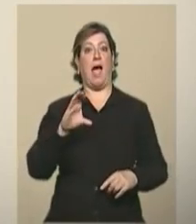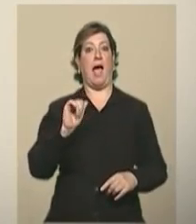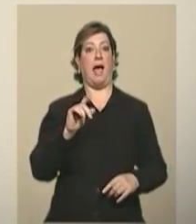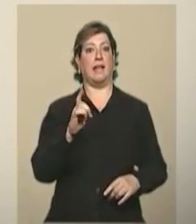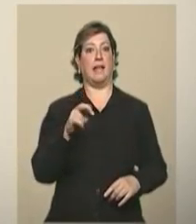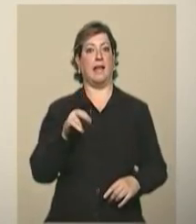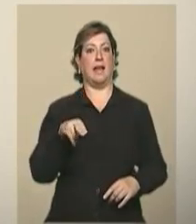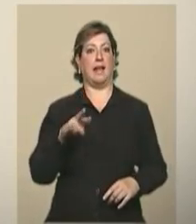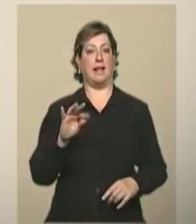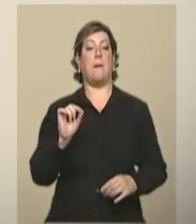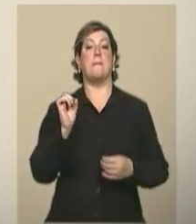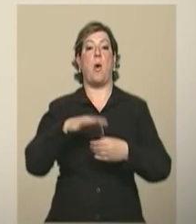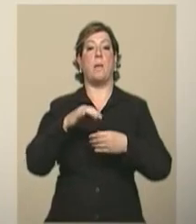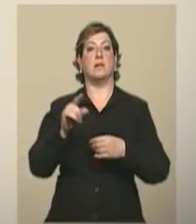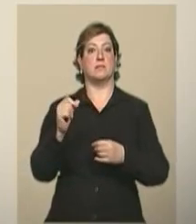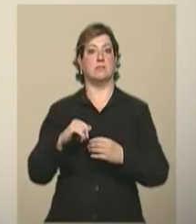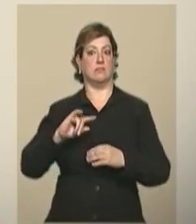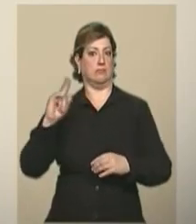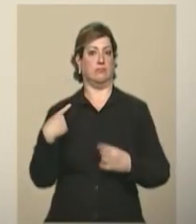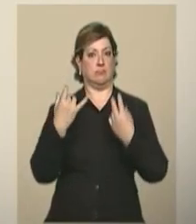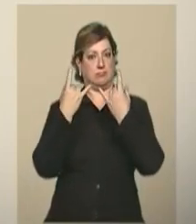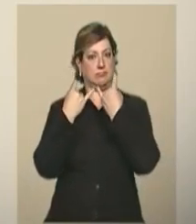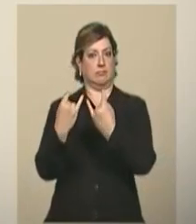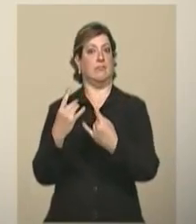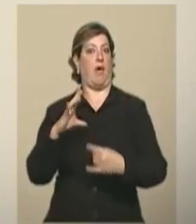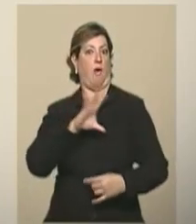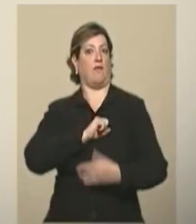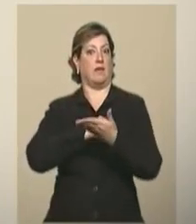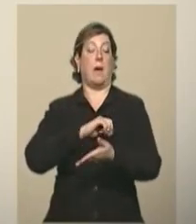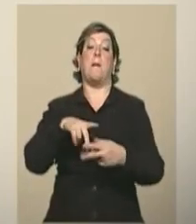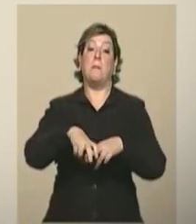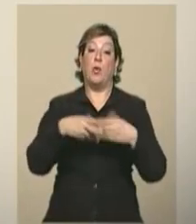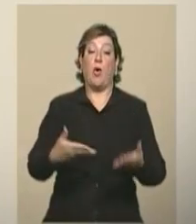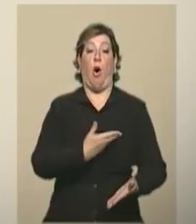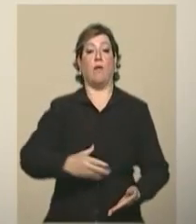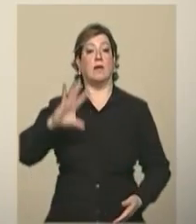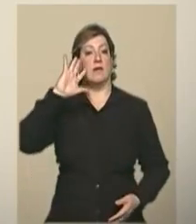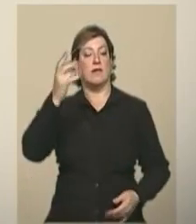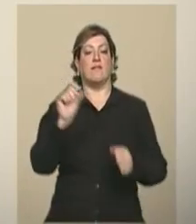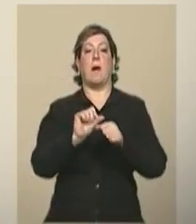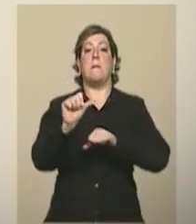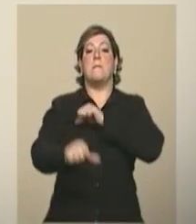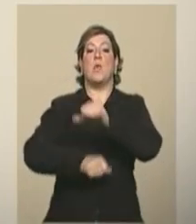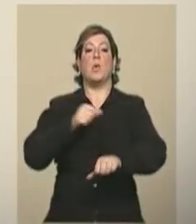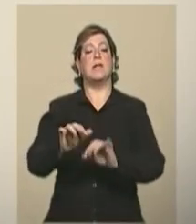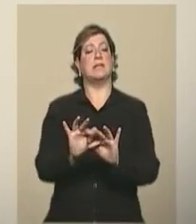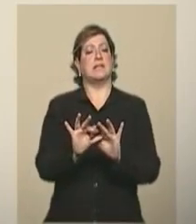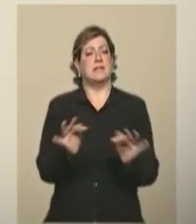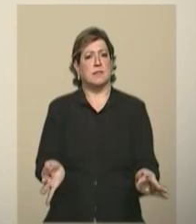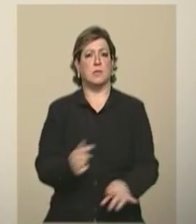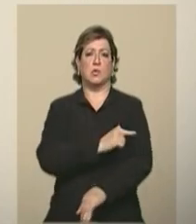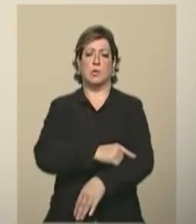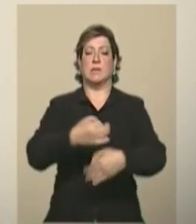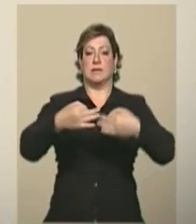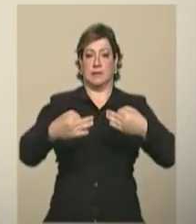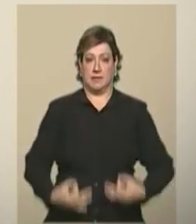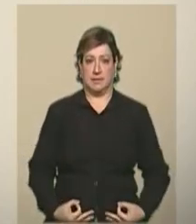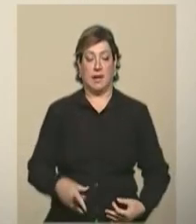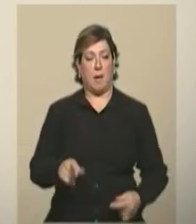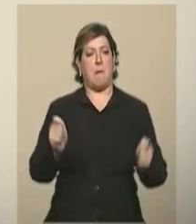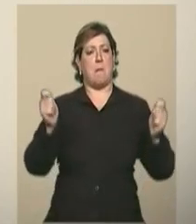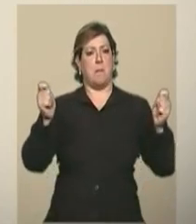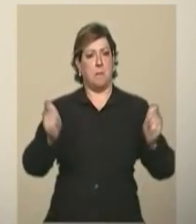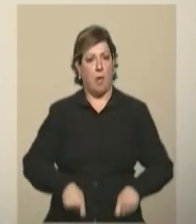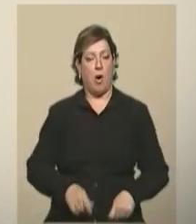se torna. Daí porque nós fizemos uma mudança simples, justa e correta, capaz ao mesmo tempo